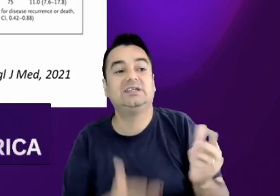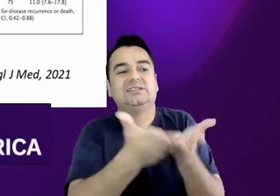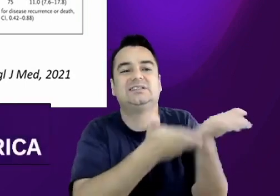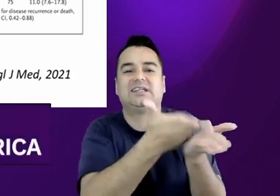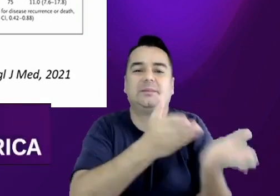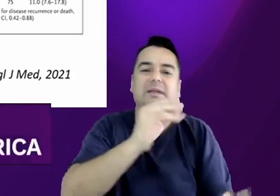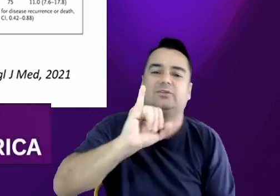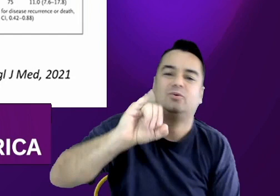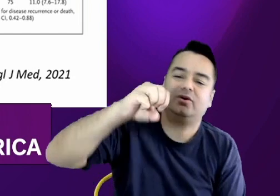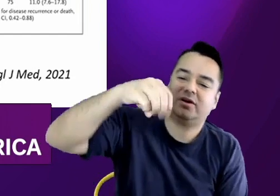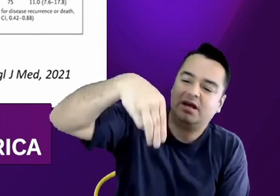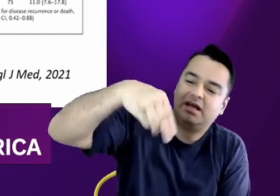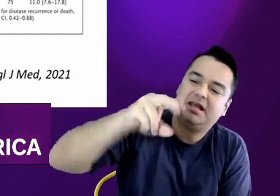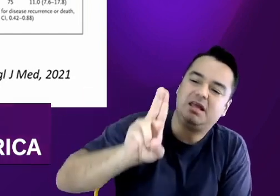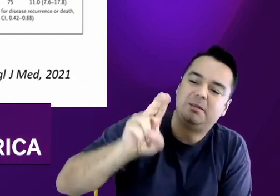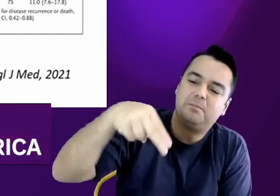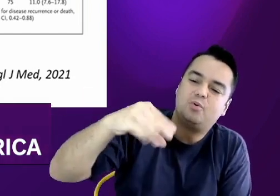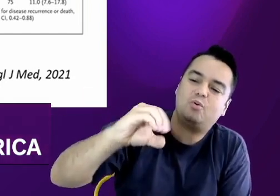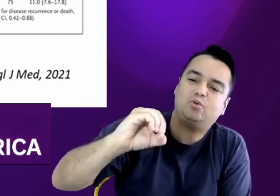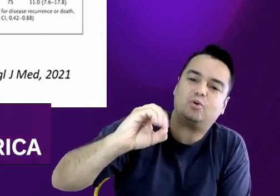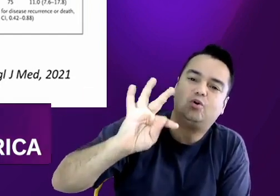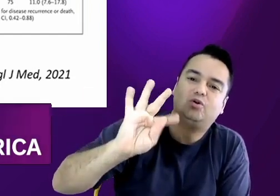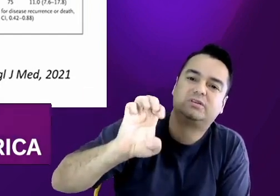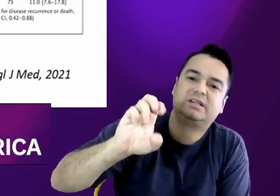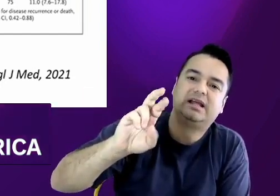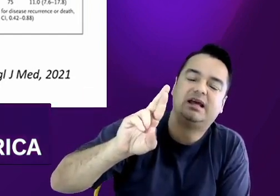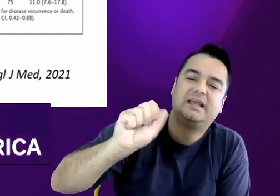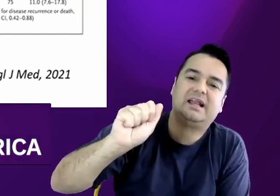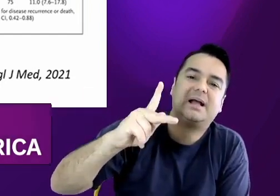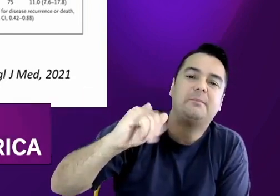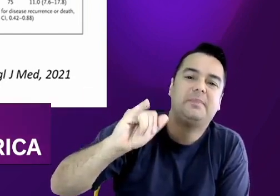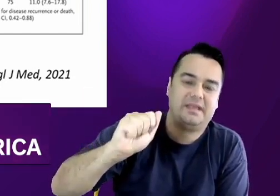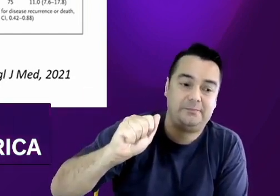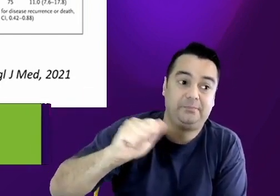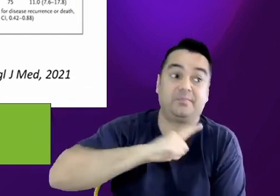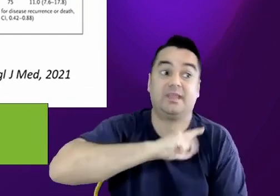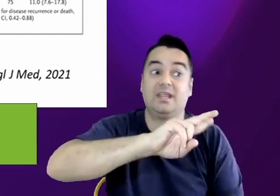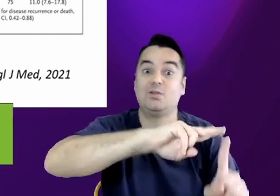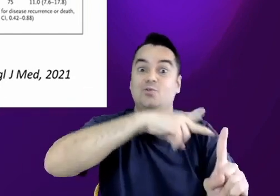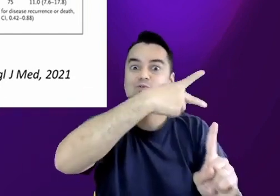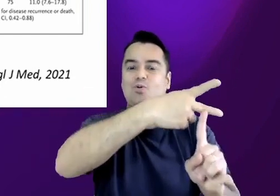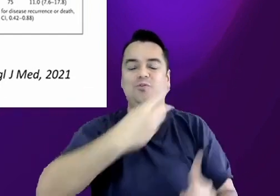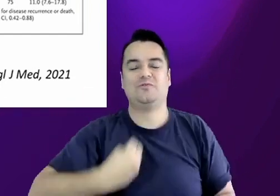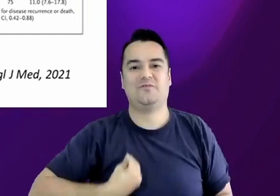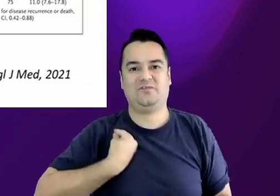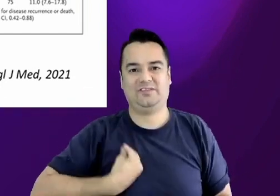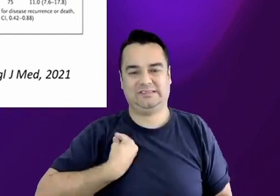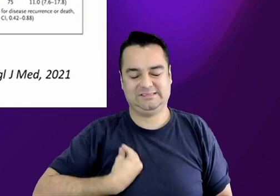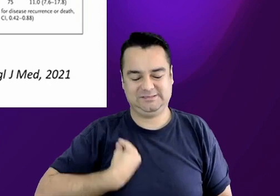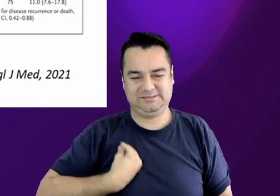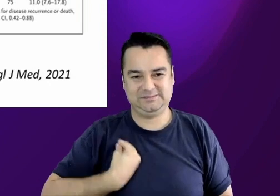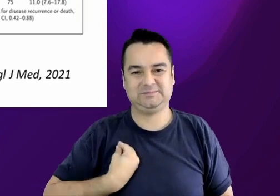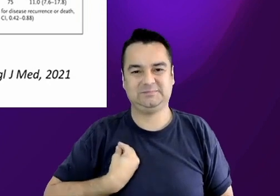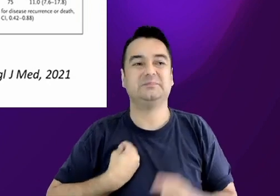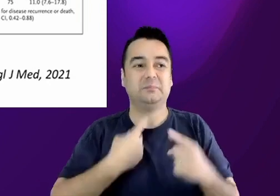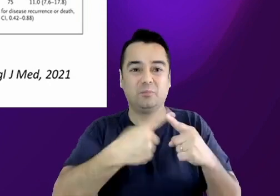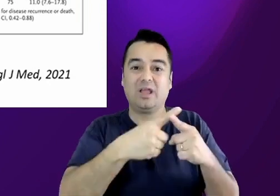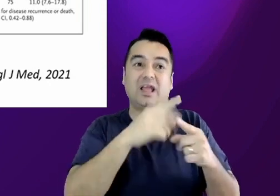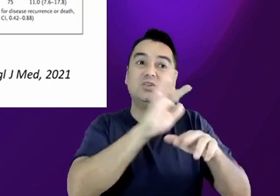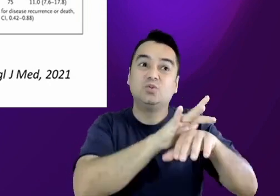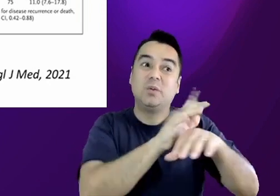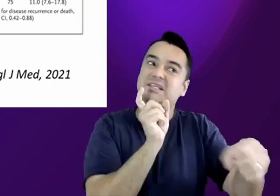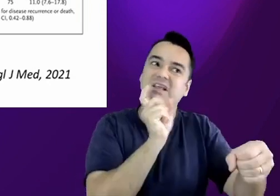recorrência, né? Com o dobro de sobrevida livre de recorrência em